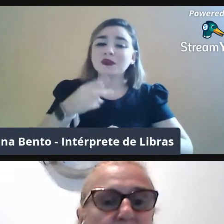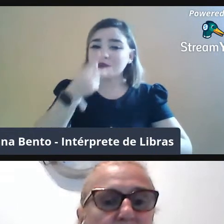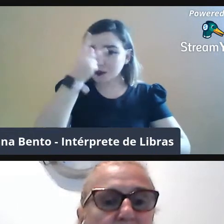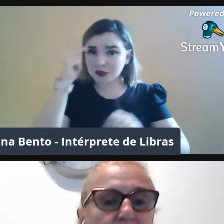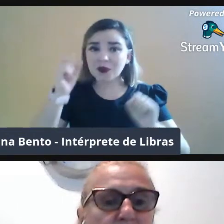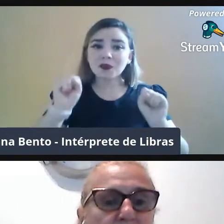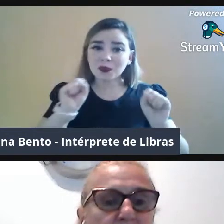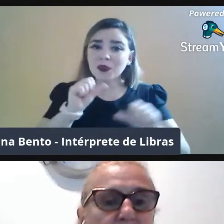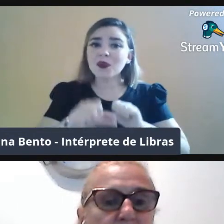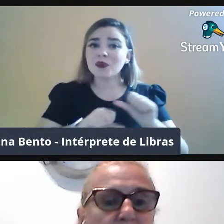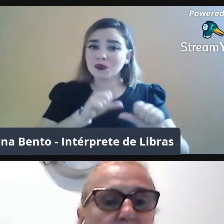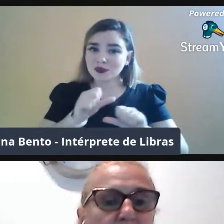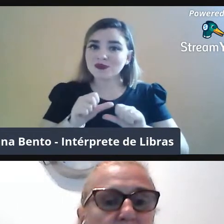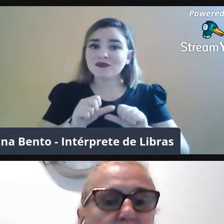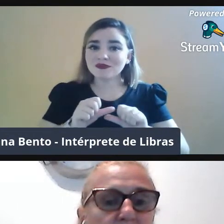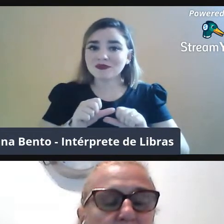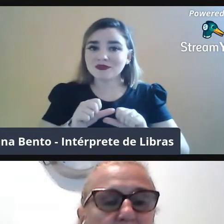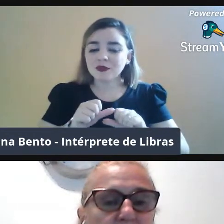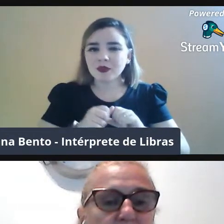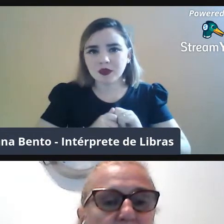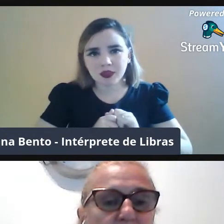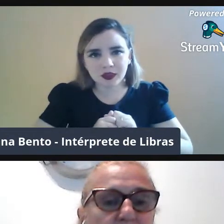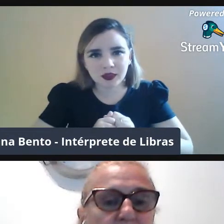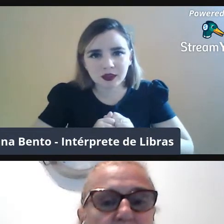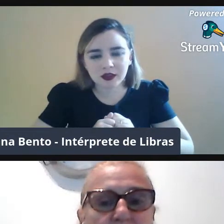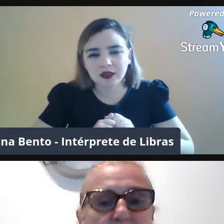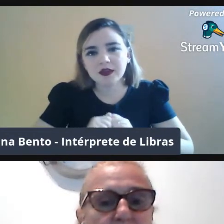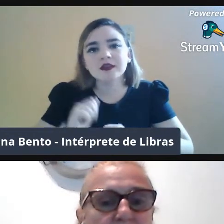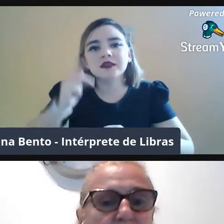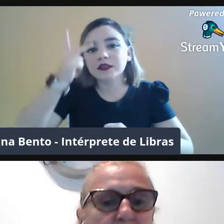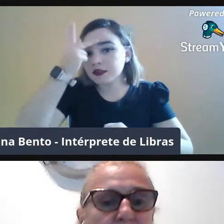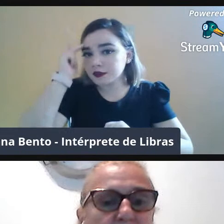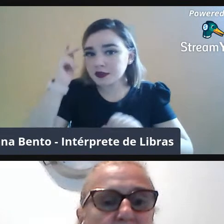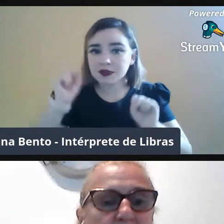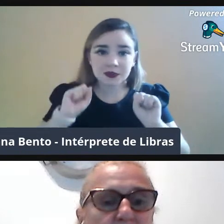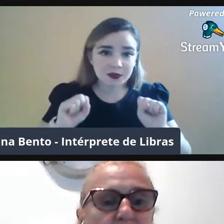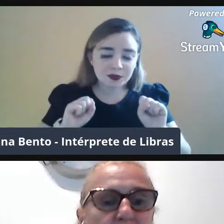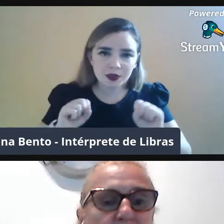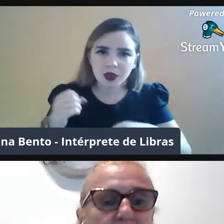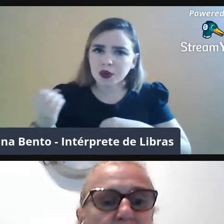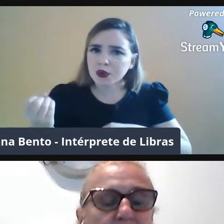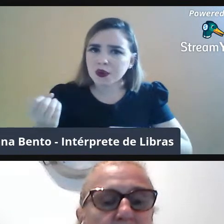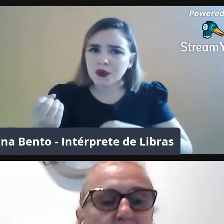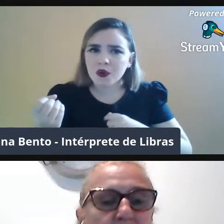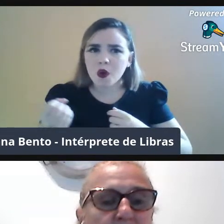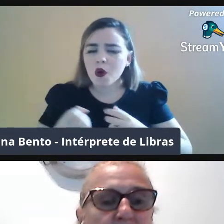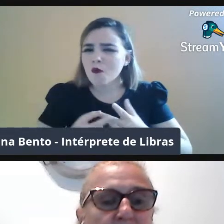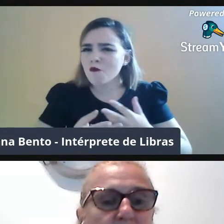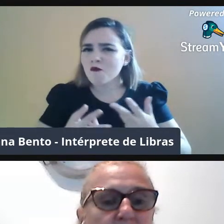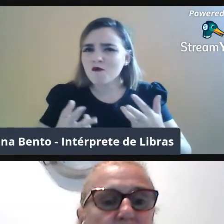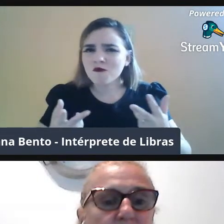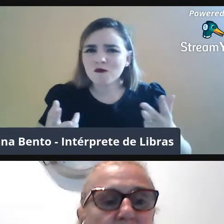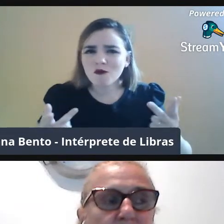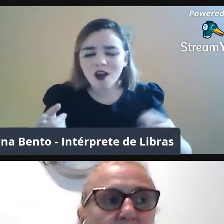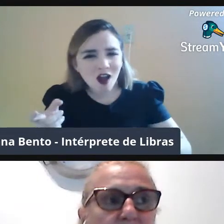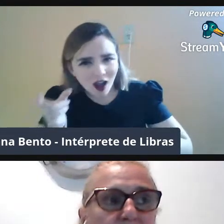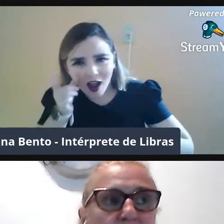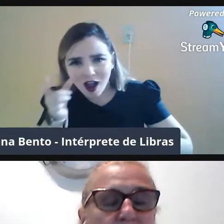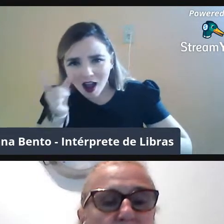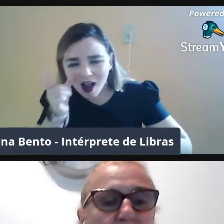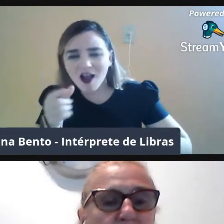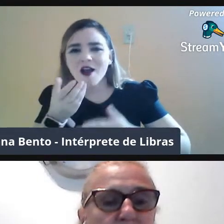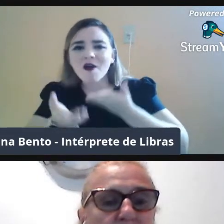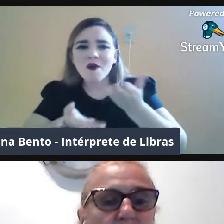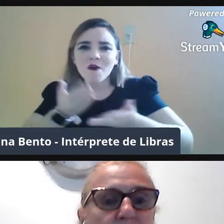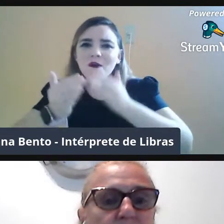mudar, as pessoas podem adotar causas nobres, sabe? E nada melhor